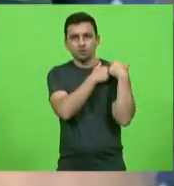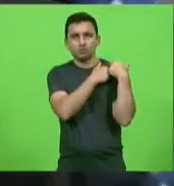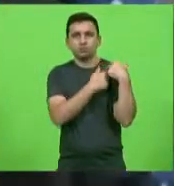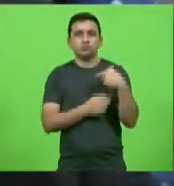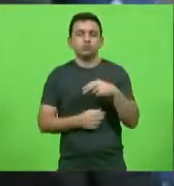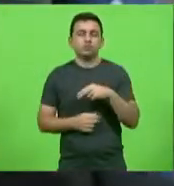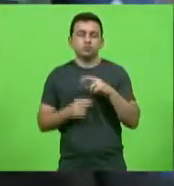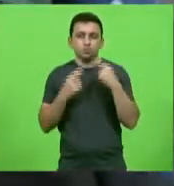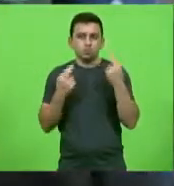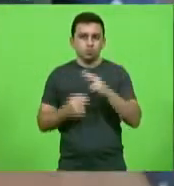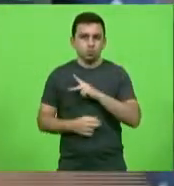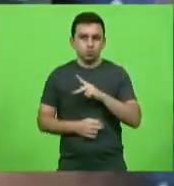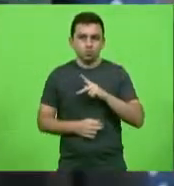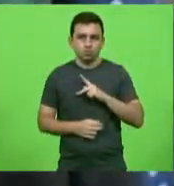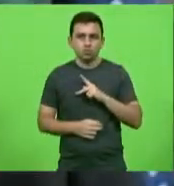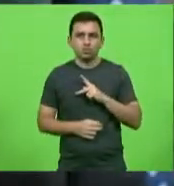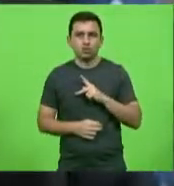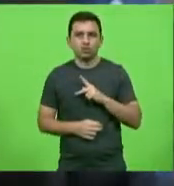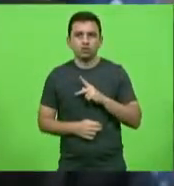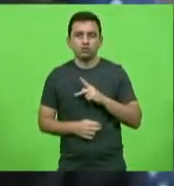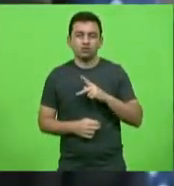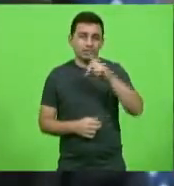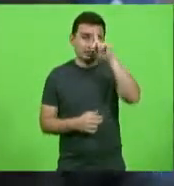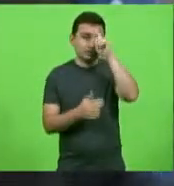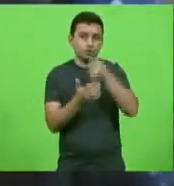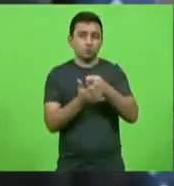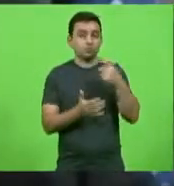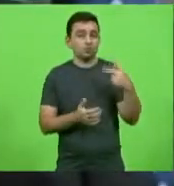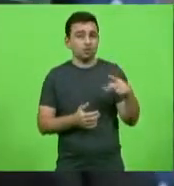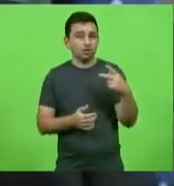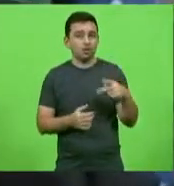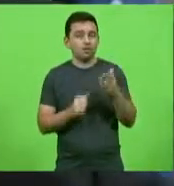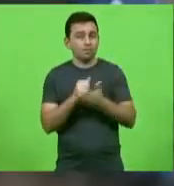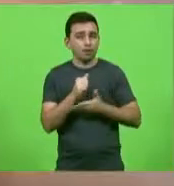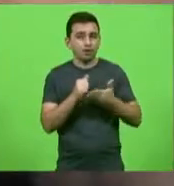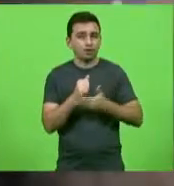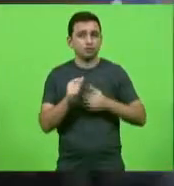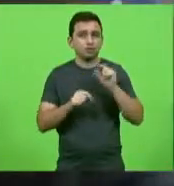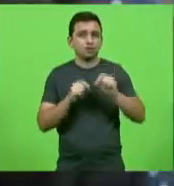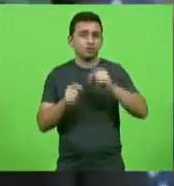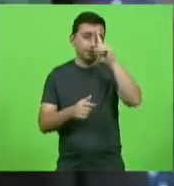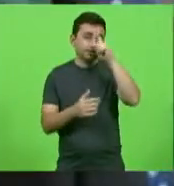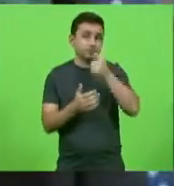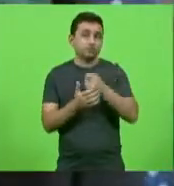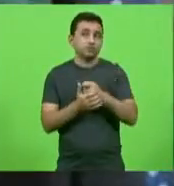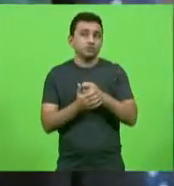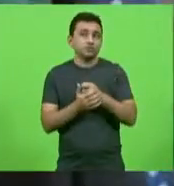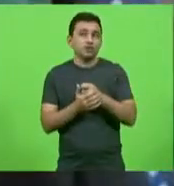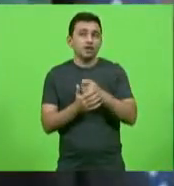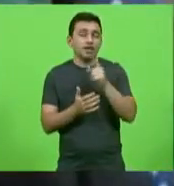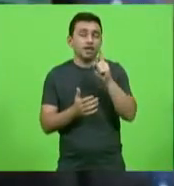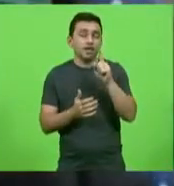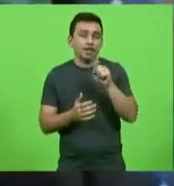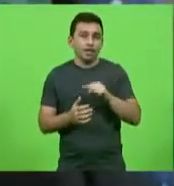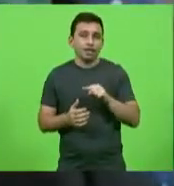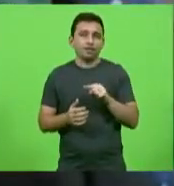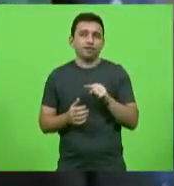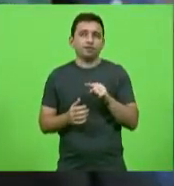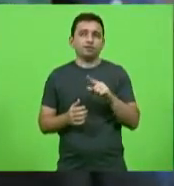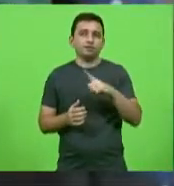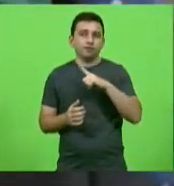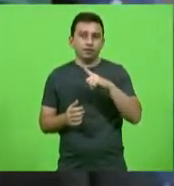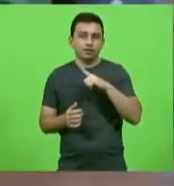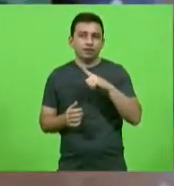não se estende de forma automática ao decisor que a adotou como fundamento de decidir e somente se configurará se